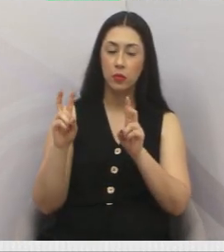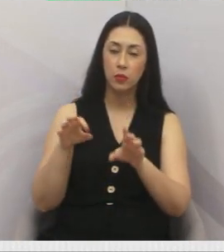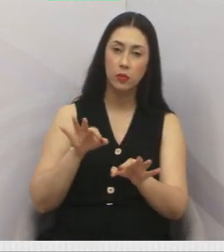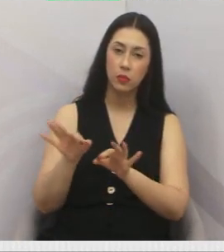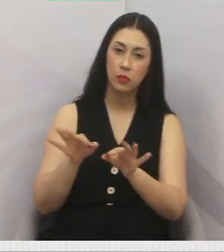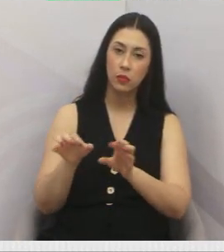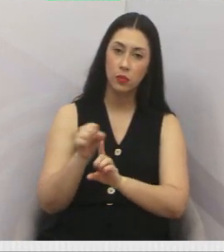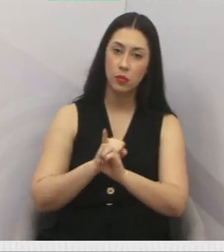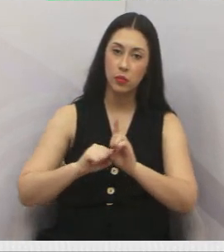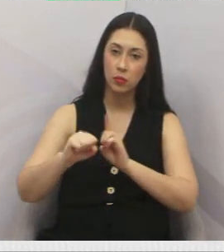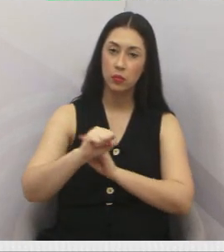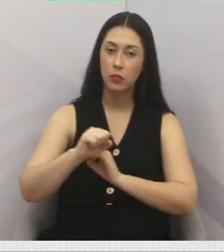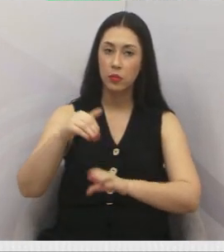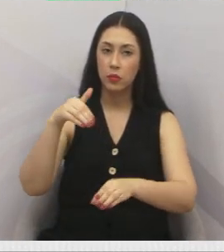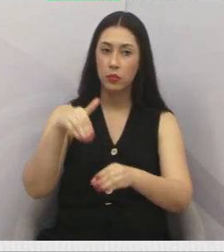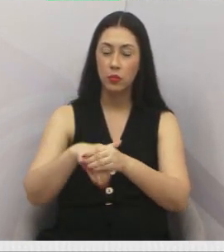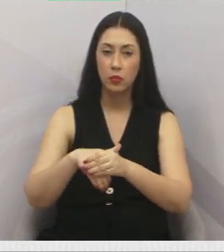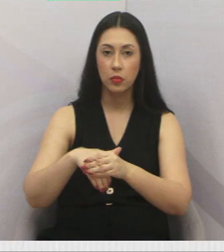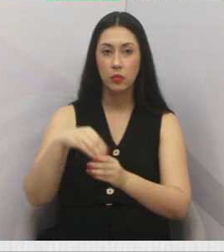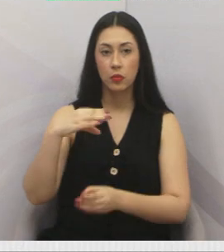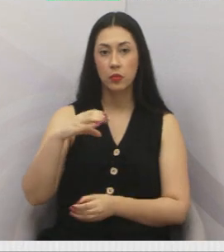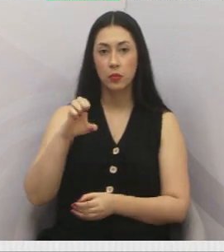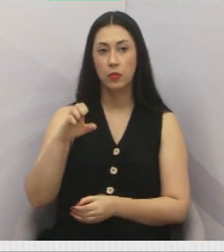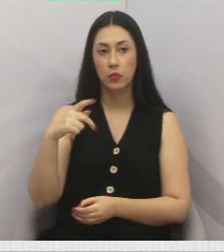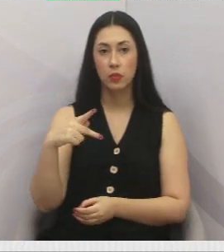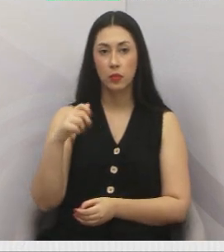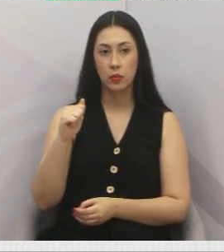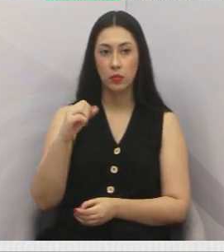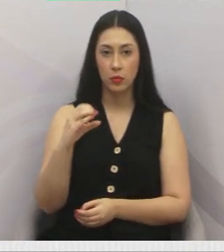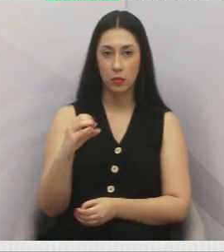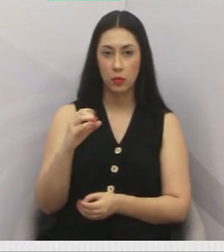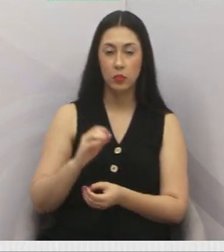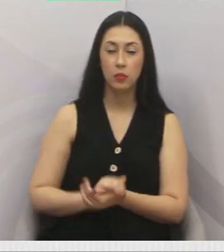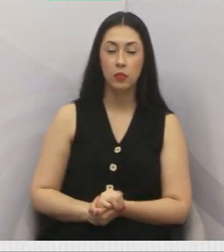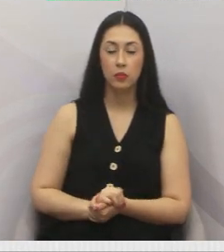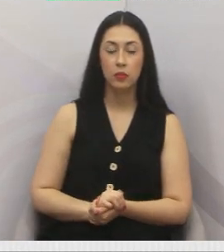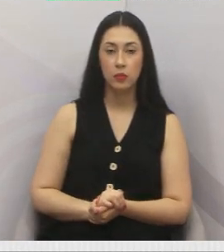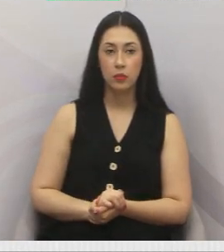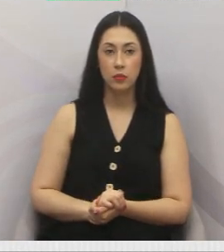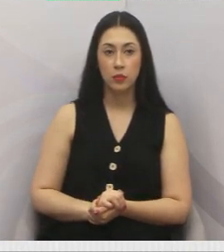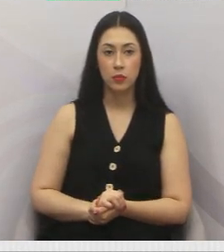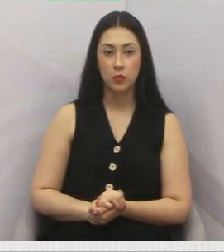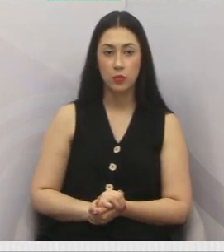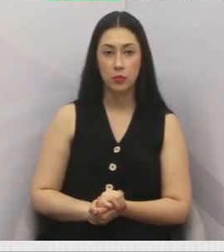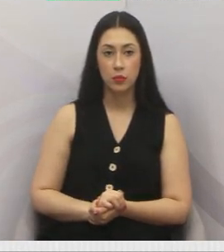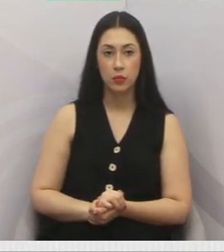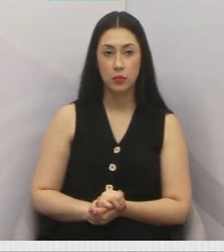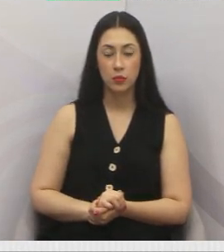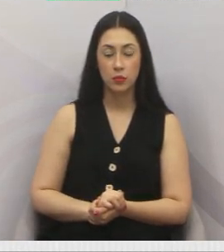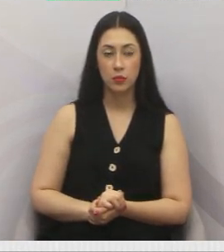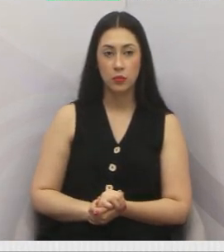da Sociedade Civil, CEPAC. Um voto para CEPAC. Próximo voto.